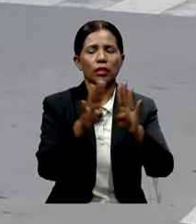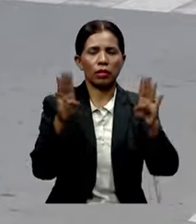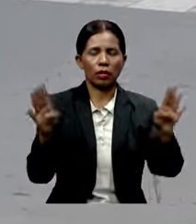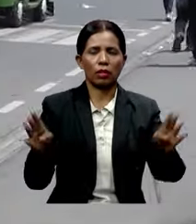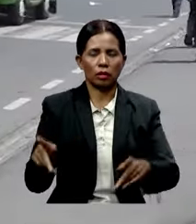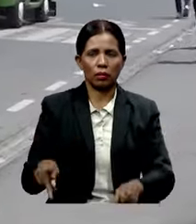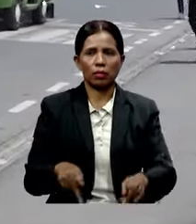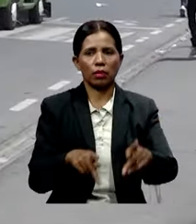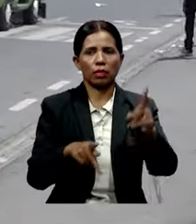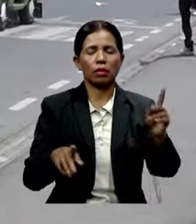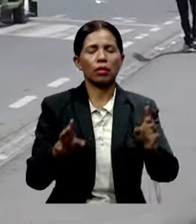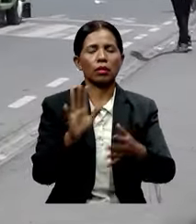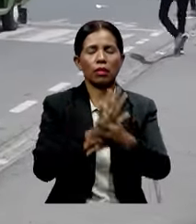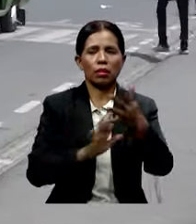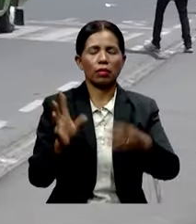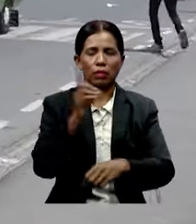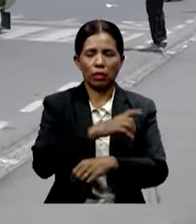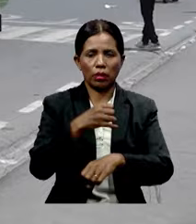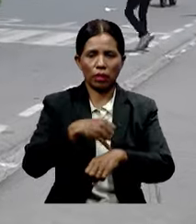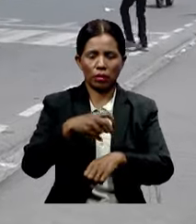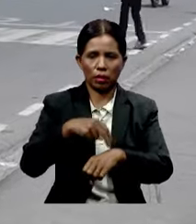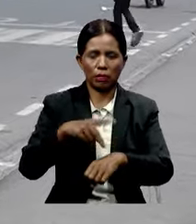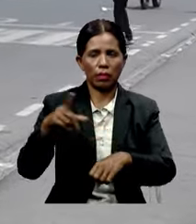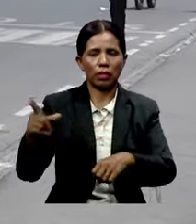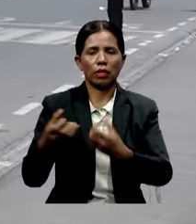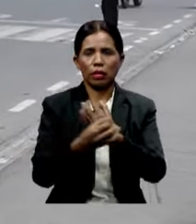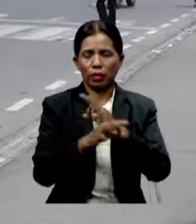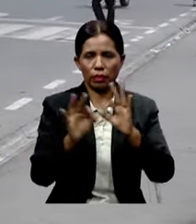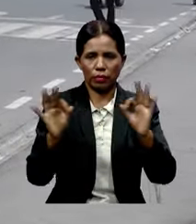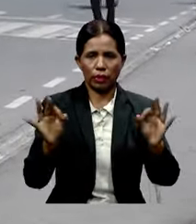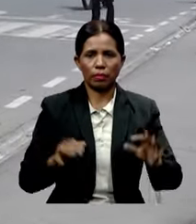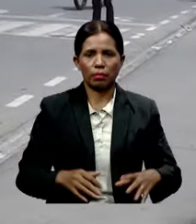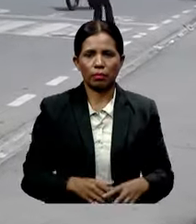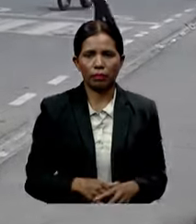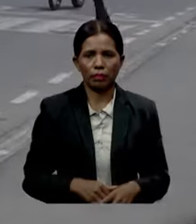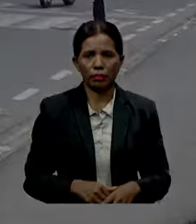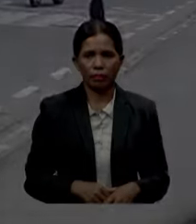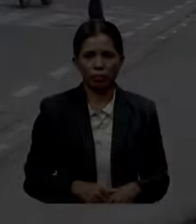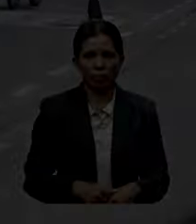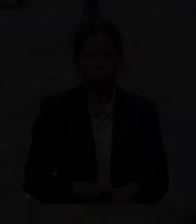para o público, a foi em comemoração da proclamação de independência, remata. João Carlos Agostinho Falochai, SGMN.